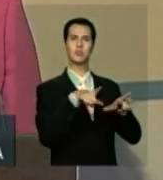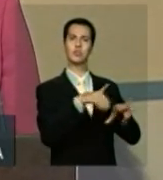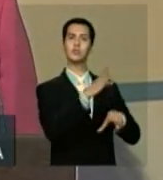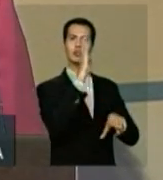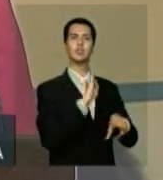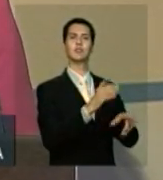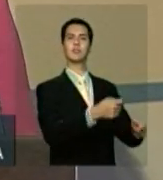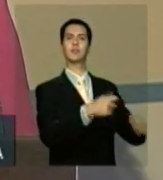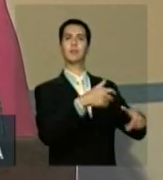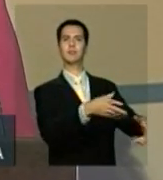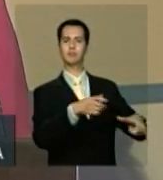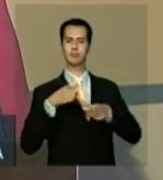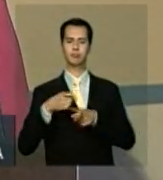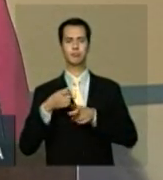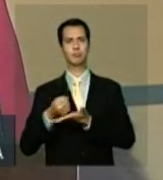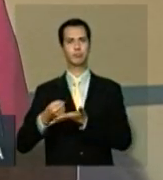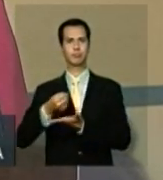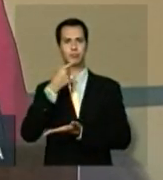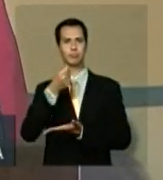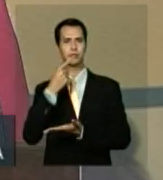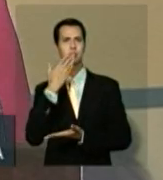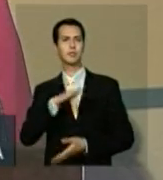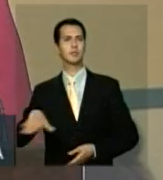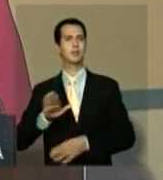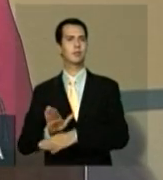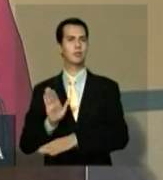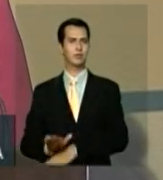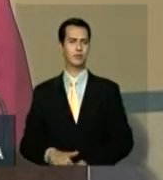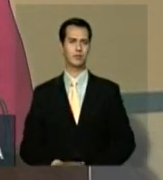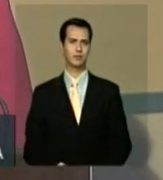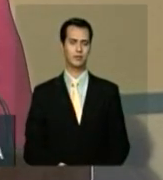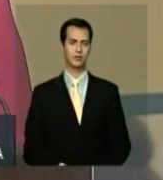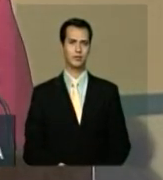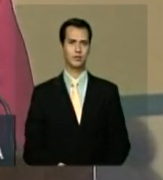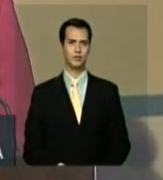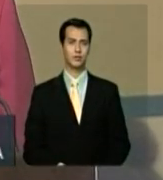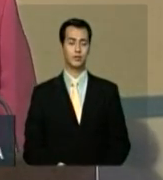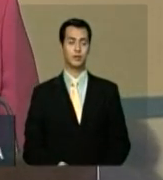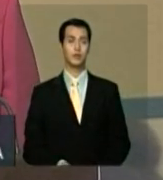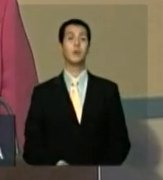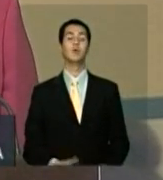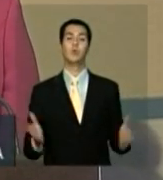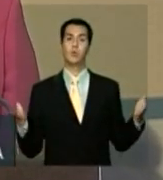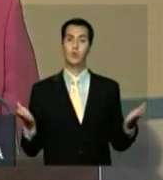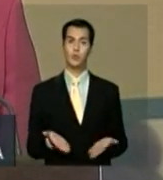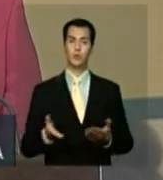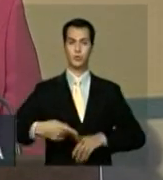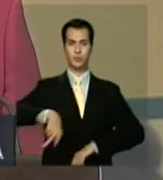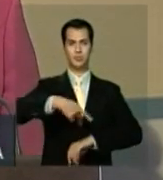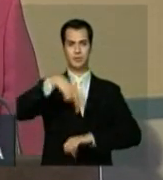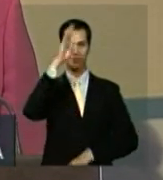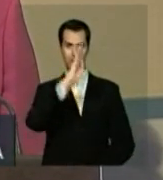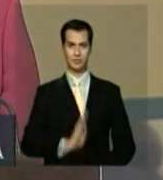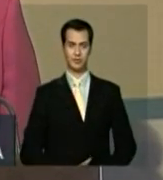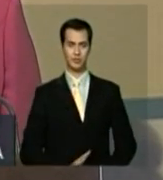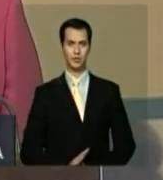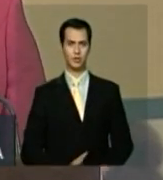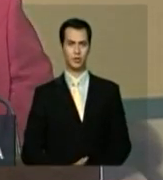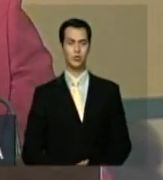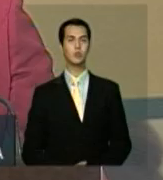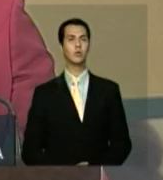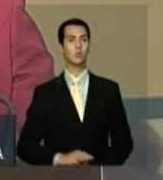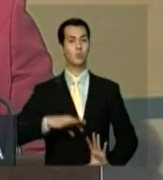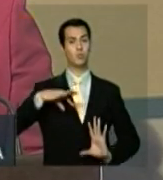vocês que nosso país Ele vem sendo apontado como um país que